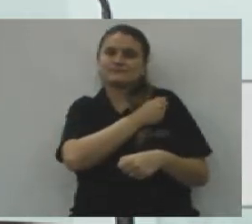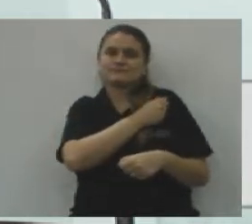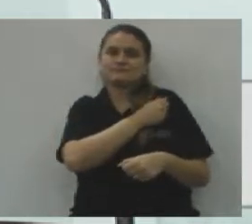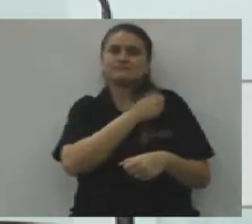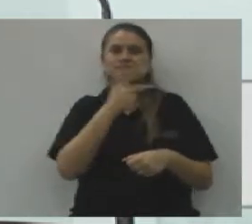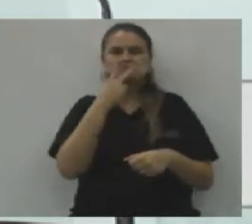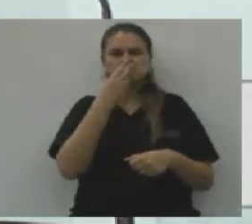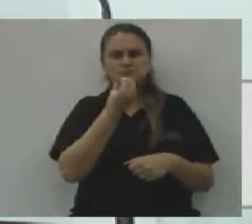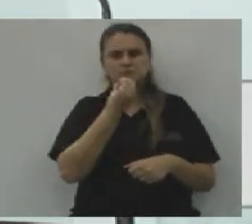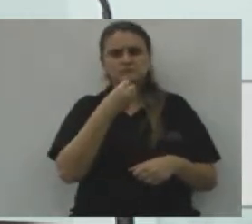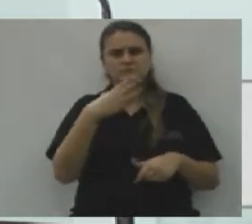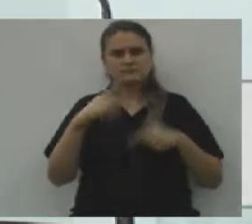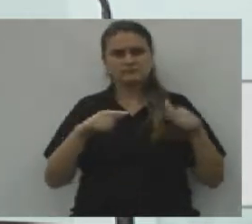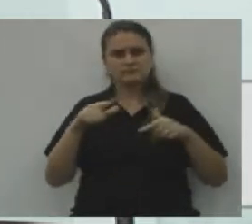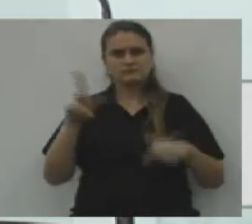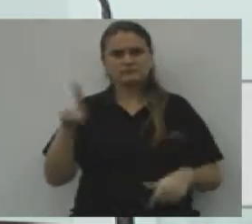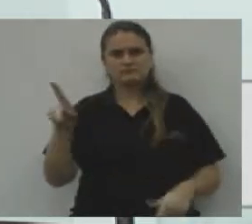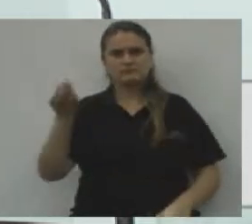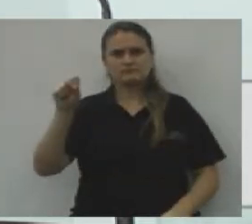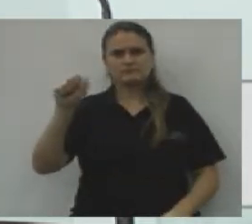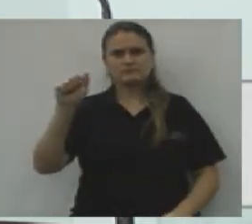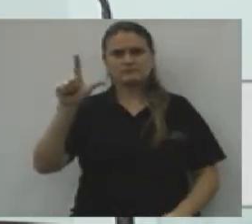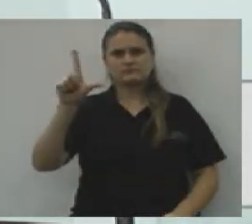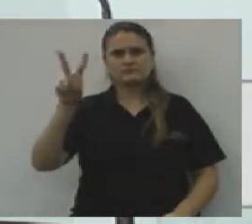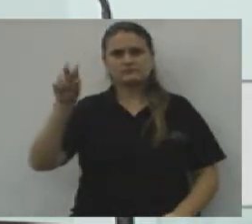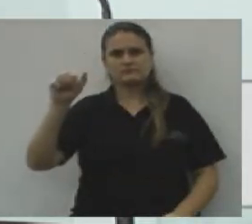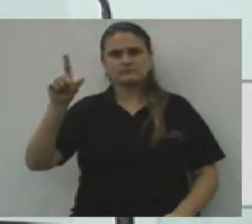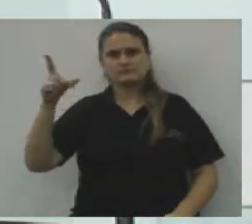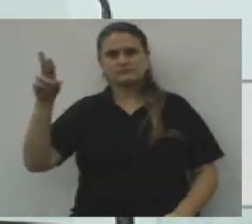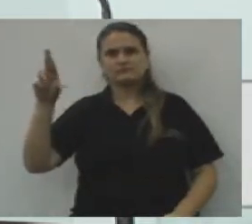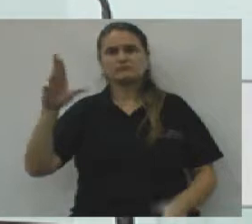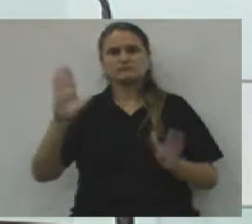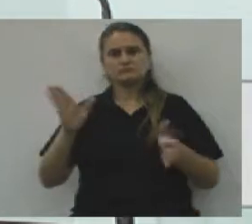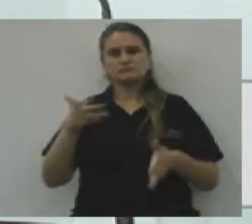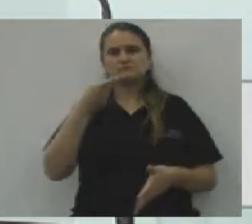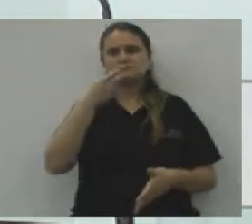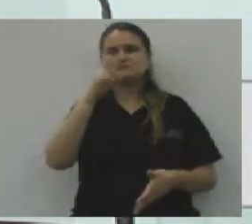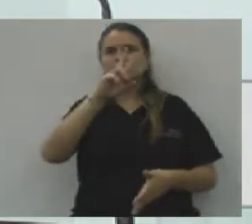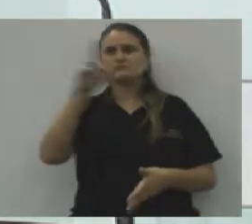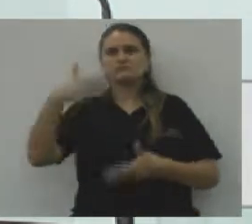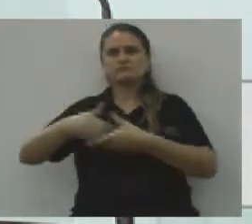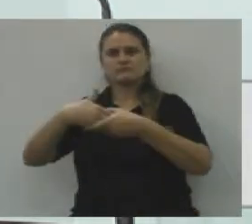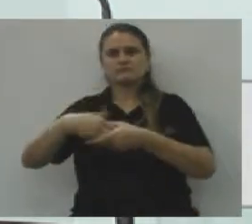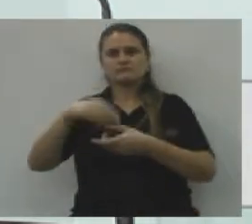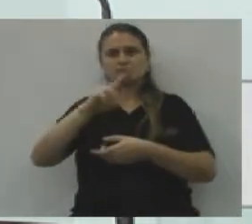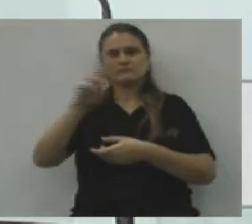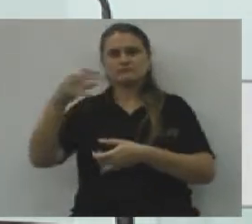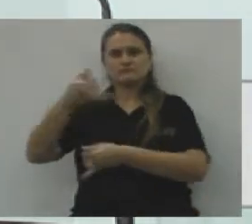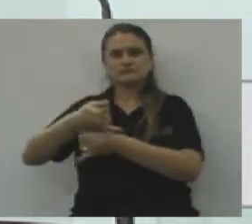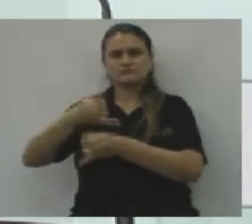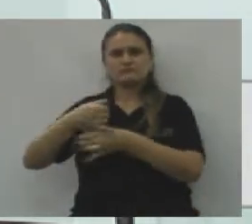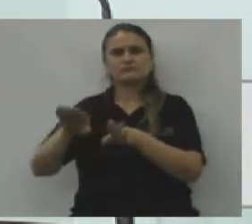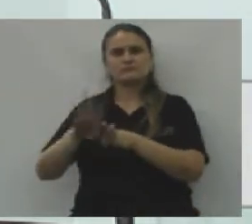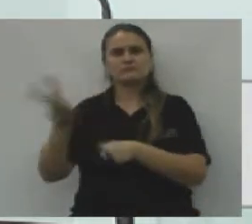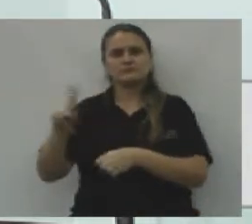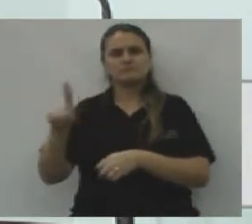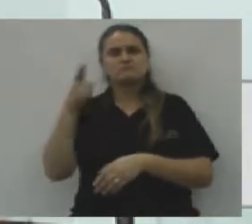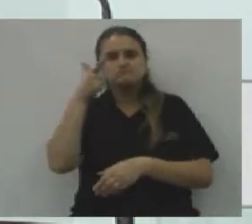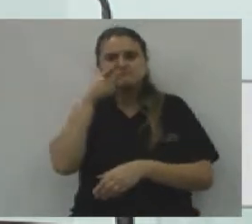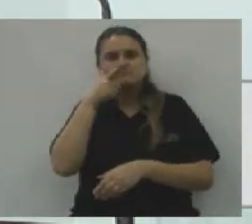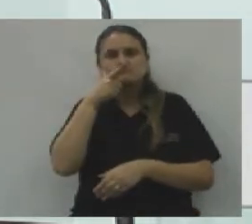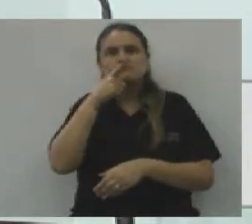exemplar, o professor Salvador, que aqui hoje eu refiro a ele como o nome de todos os diretores e professores,